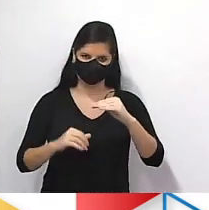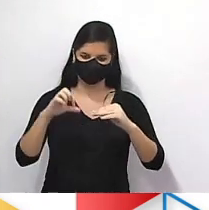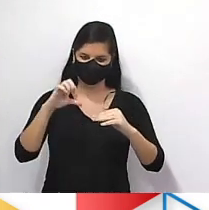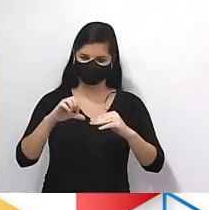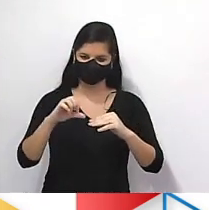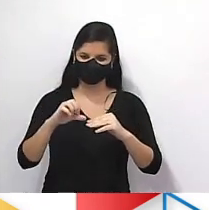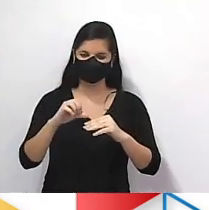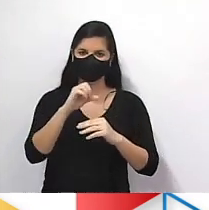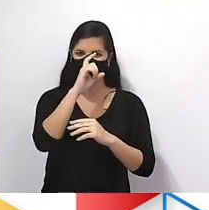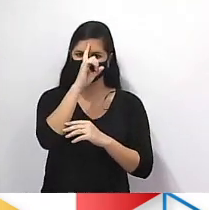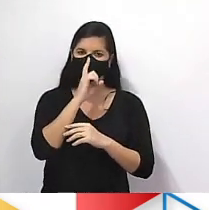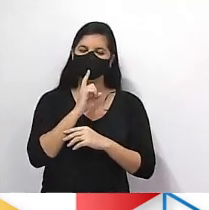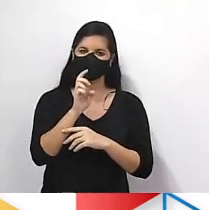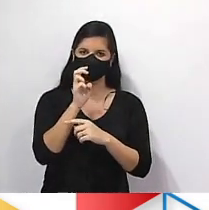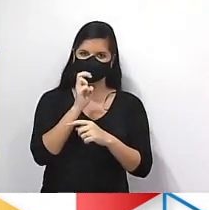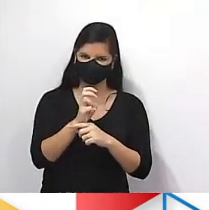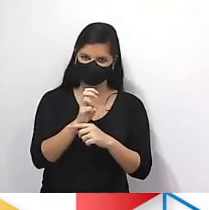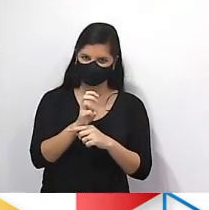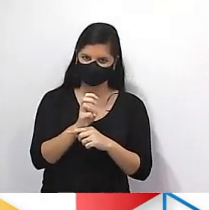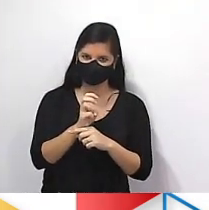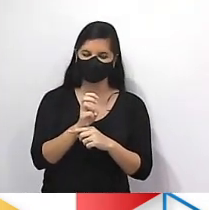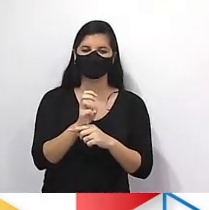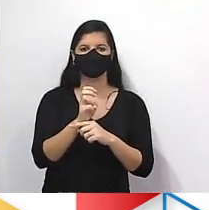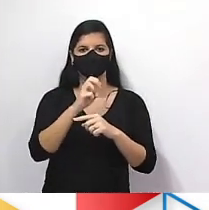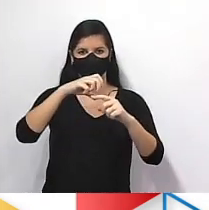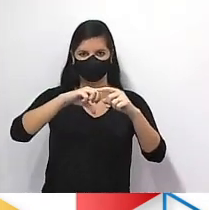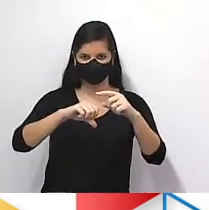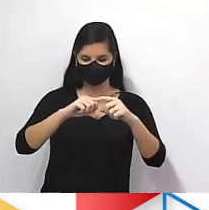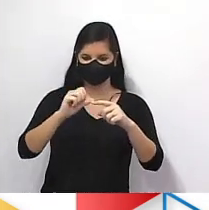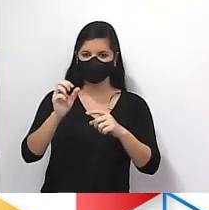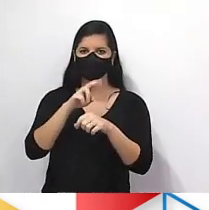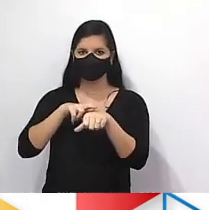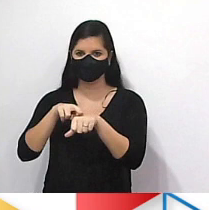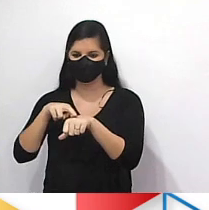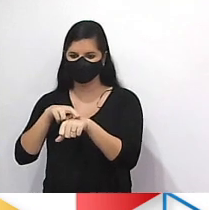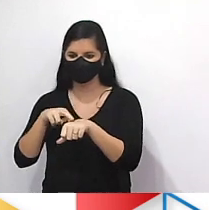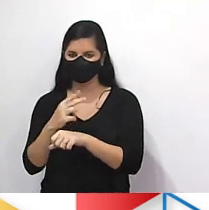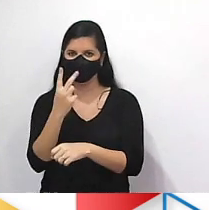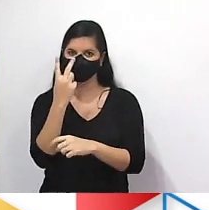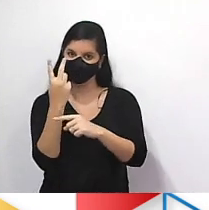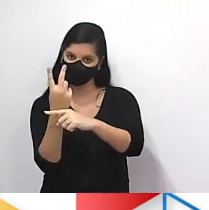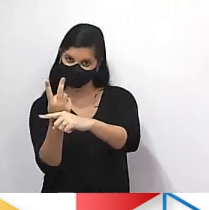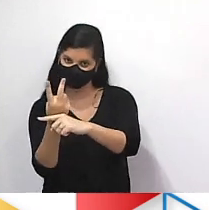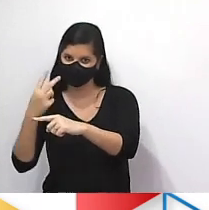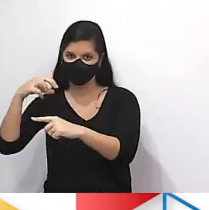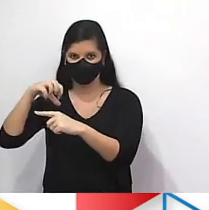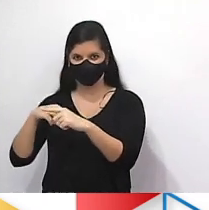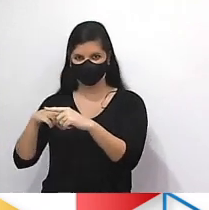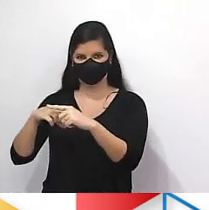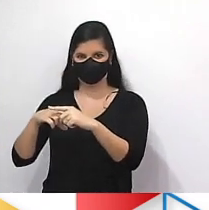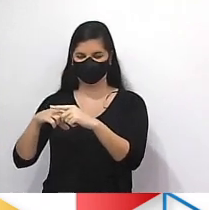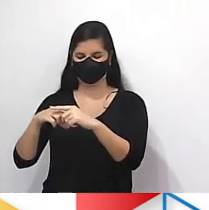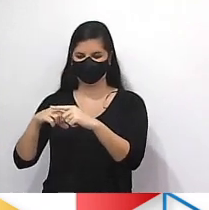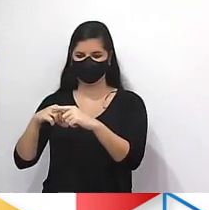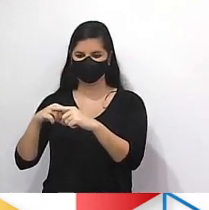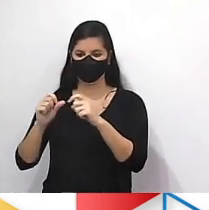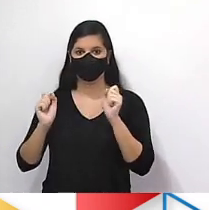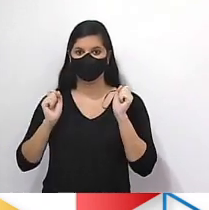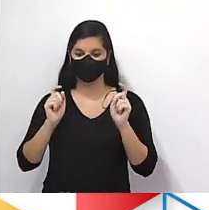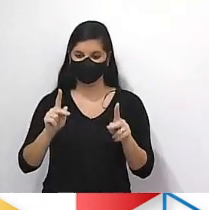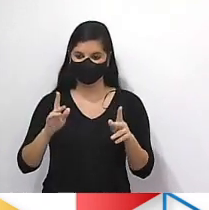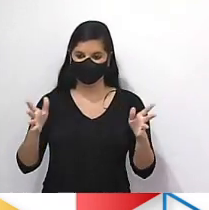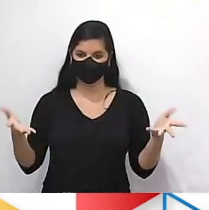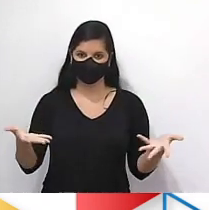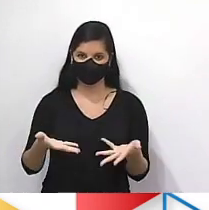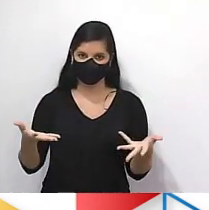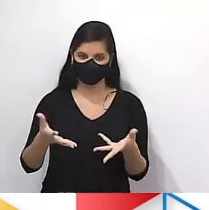Em amarelo, eu tenho 5. Tá aí, 5 de 9. Em roxo, tem 2 de 9. Ok?